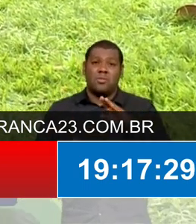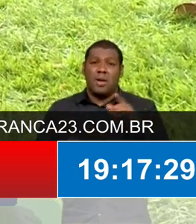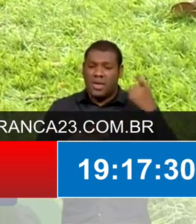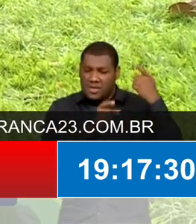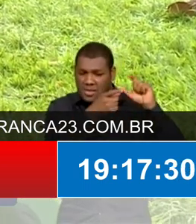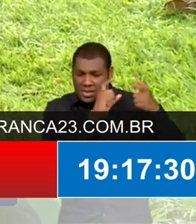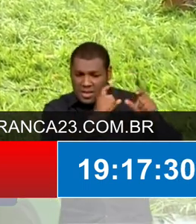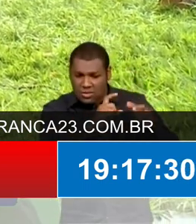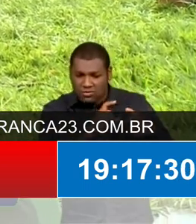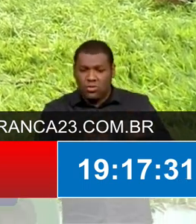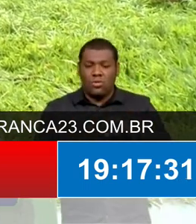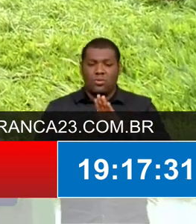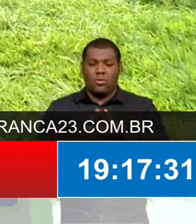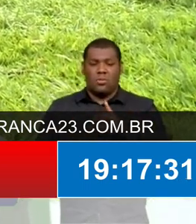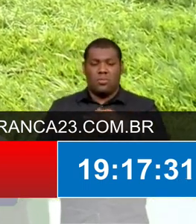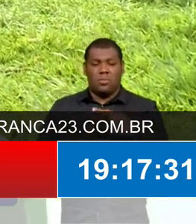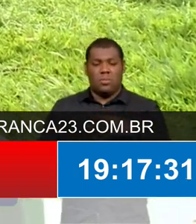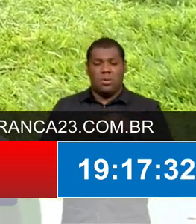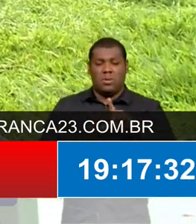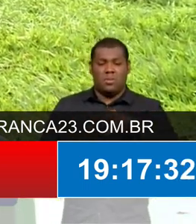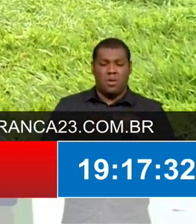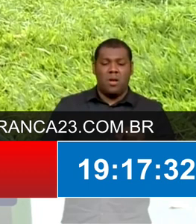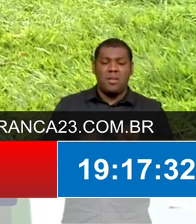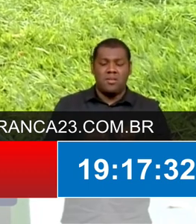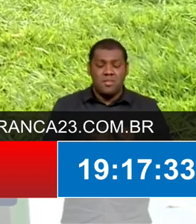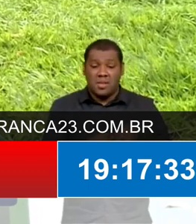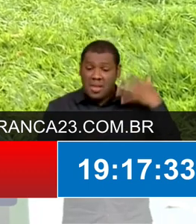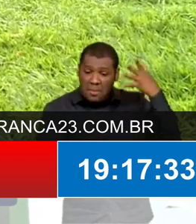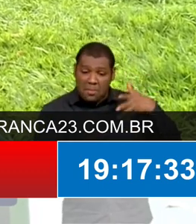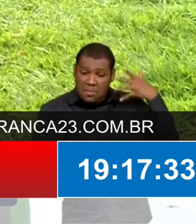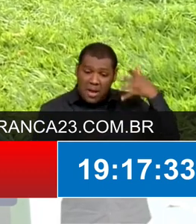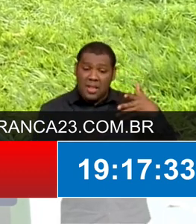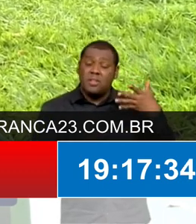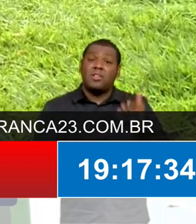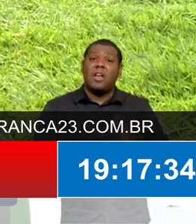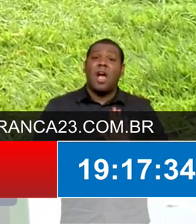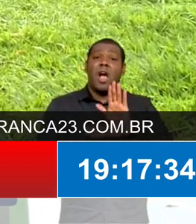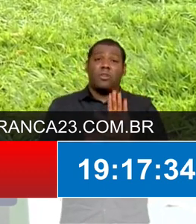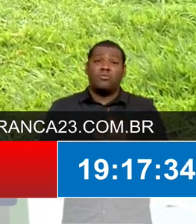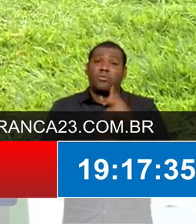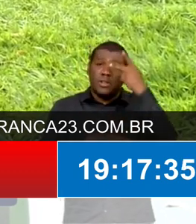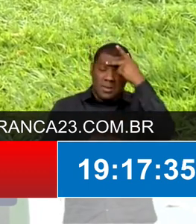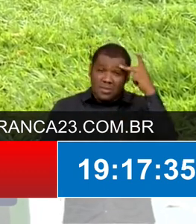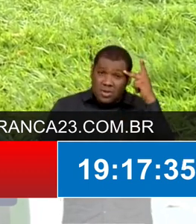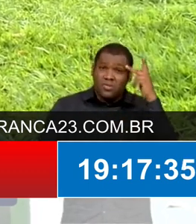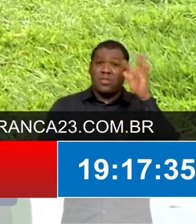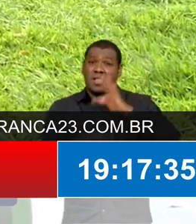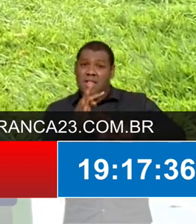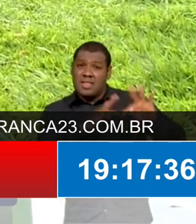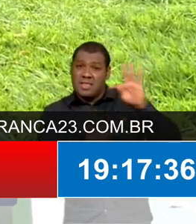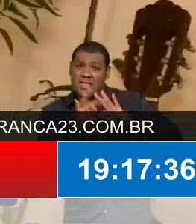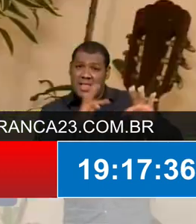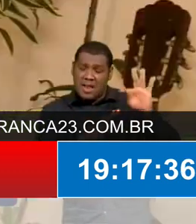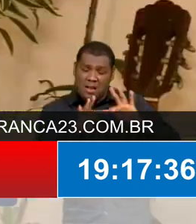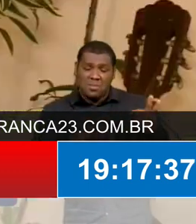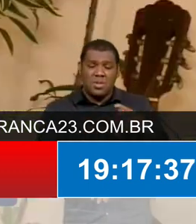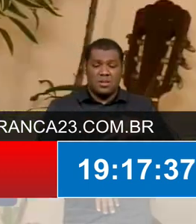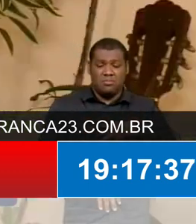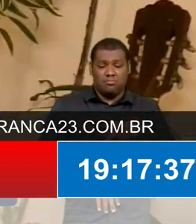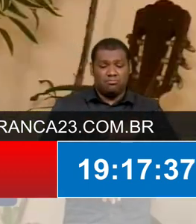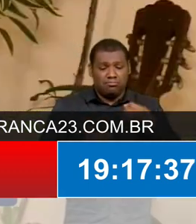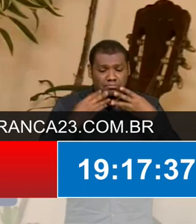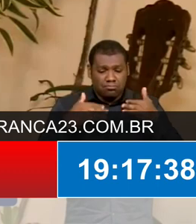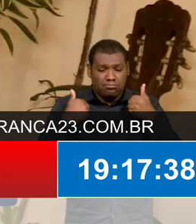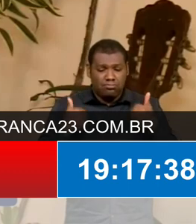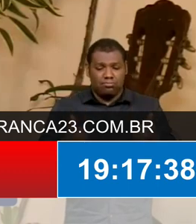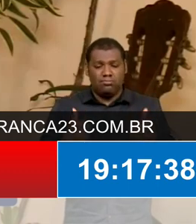para mostrar a todos que não estão sozinhos e que é possível viver bem seguindo um tratamento multidisciplinar. Eu estava até falando,